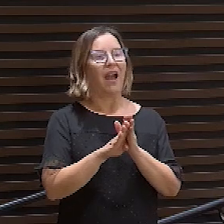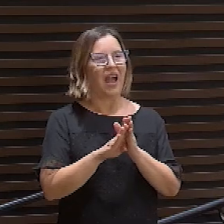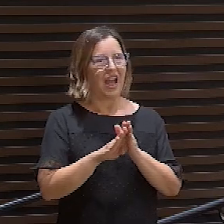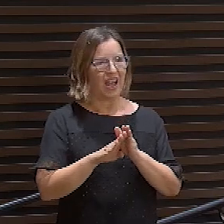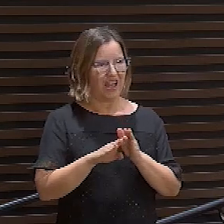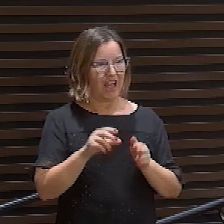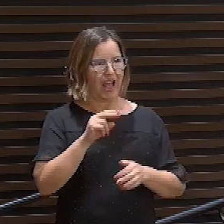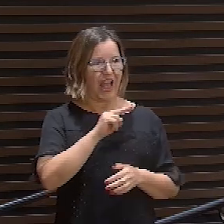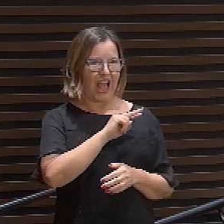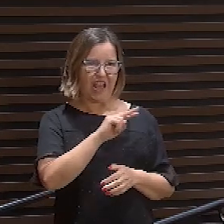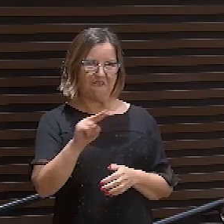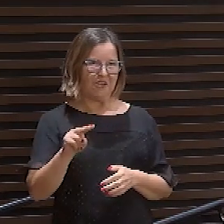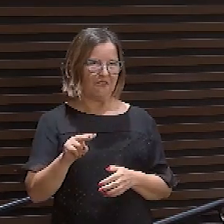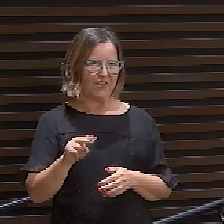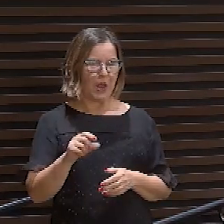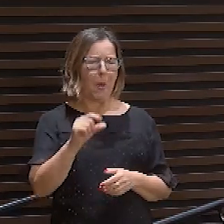pessoas.